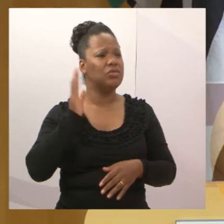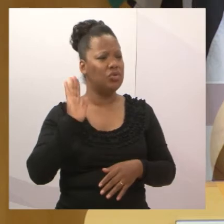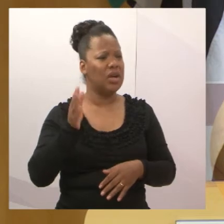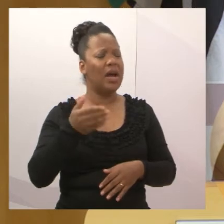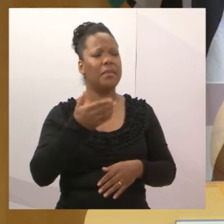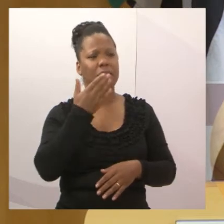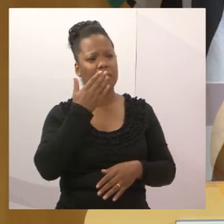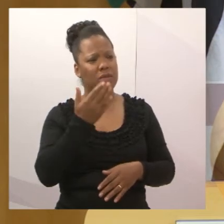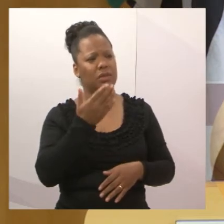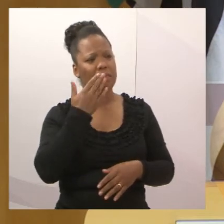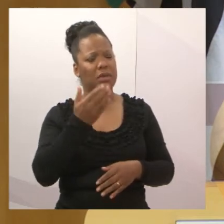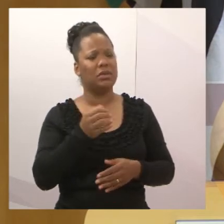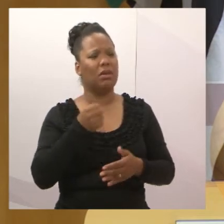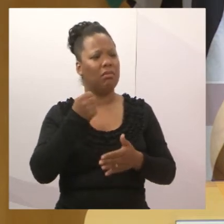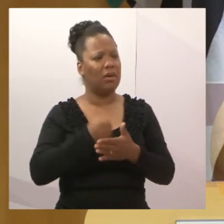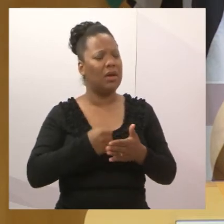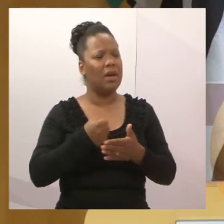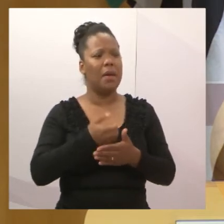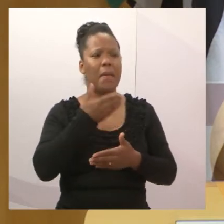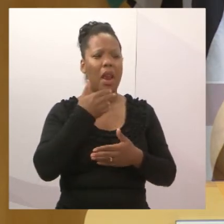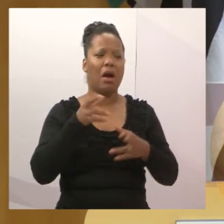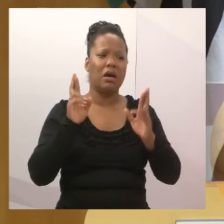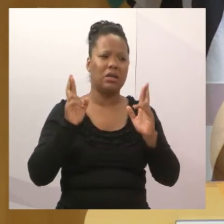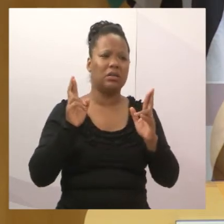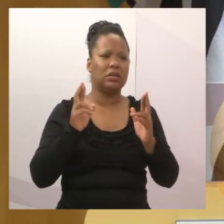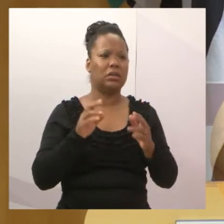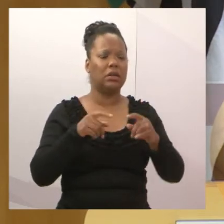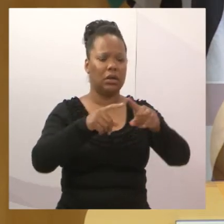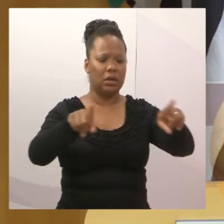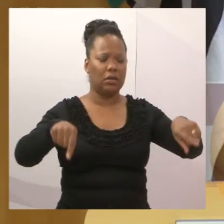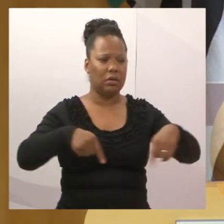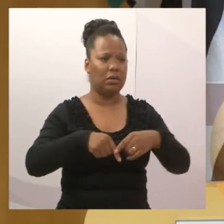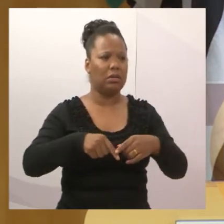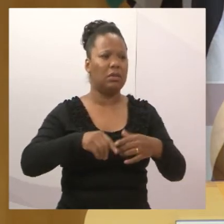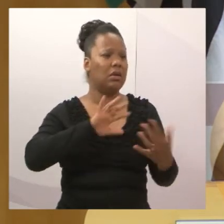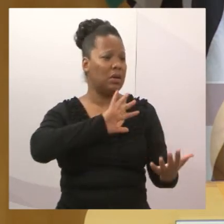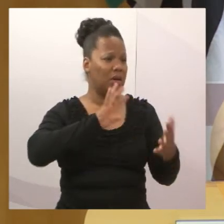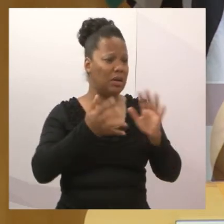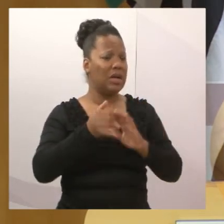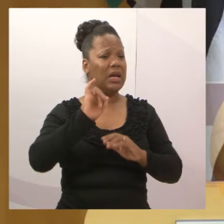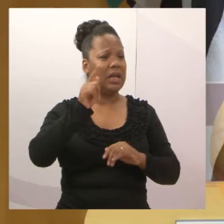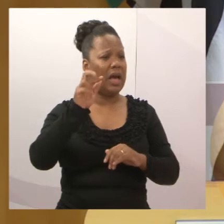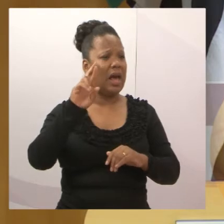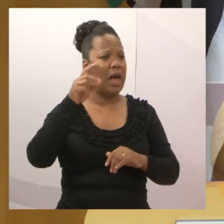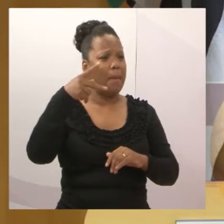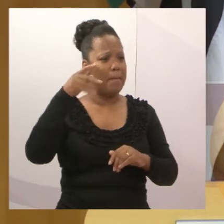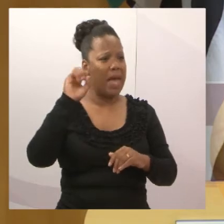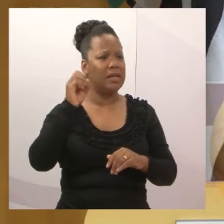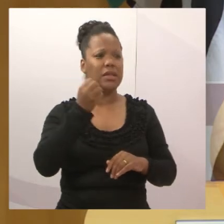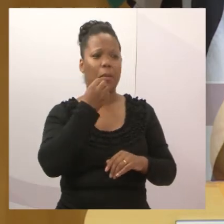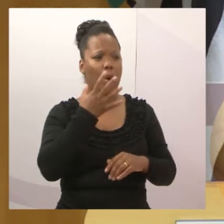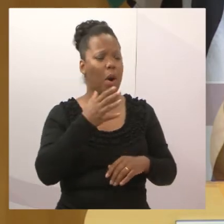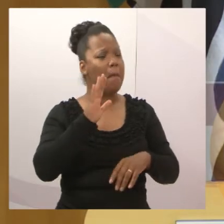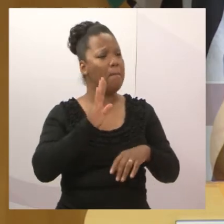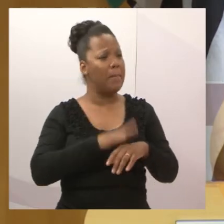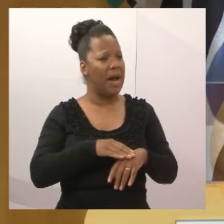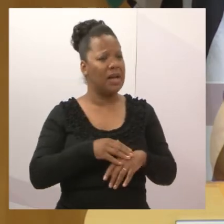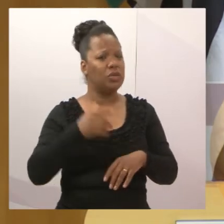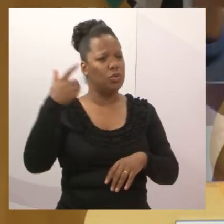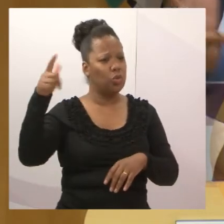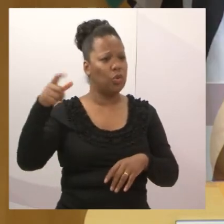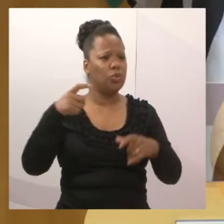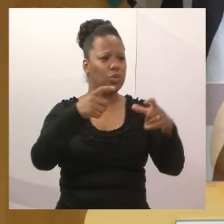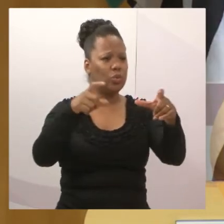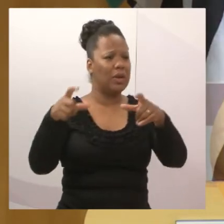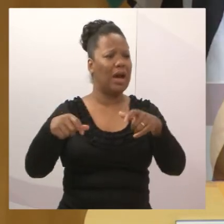cidade de Jacareí, né, para melhorar. Né, reformou lá o campo do Garapés, parabéns, ficou bom, o campo está lá. Mas tem mais campo que está em